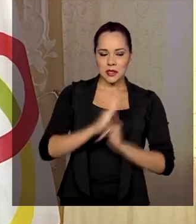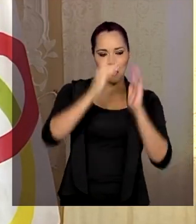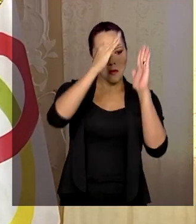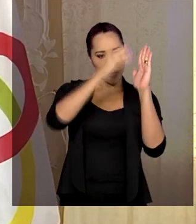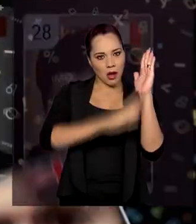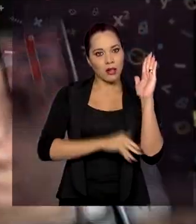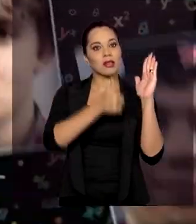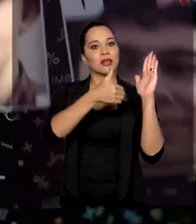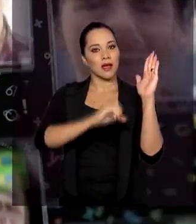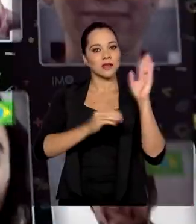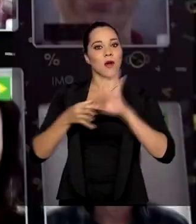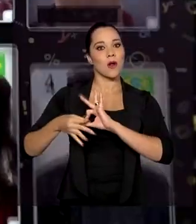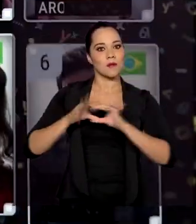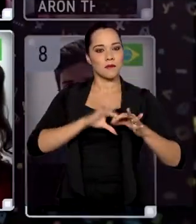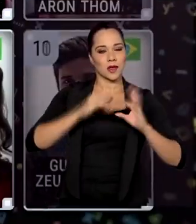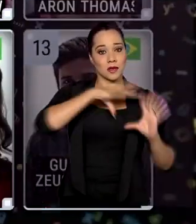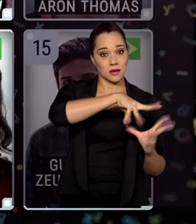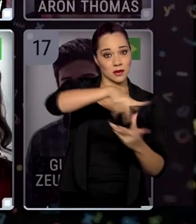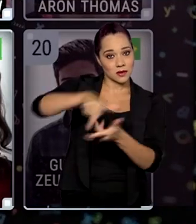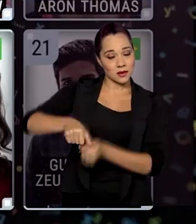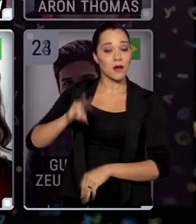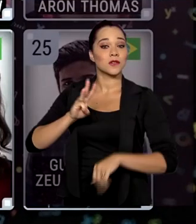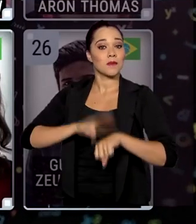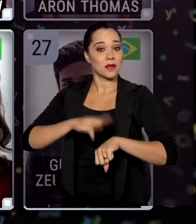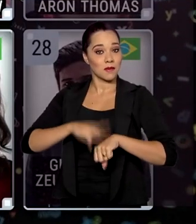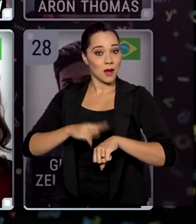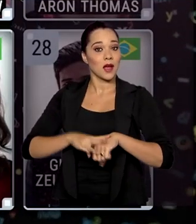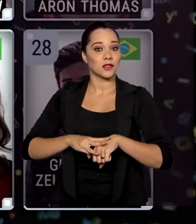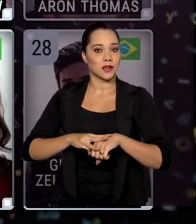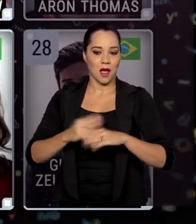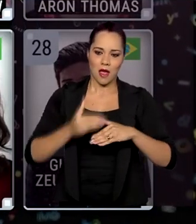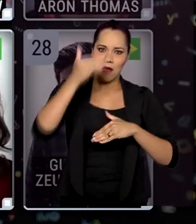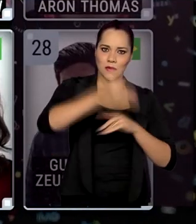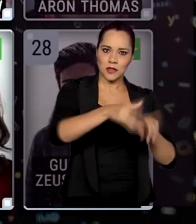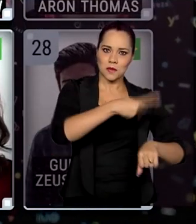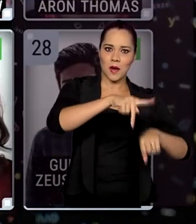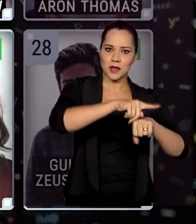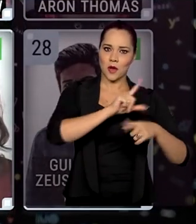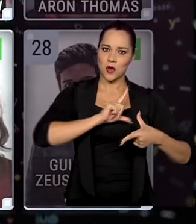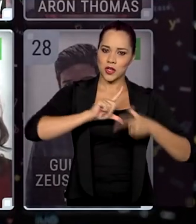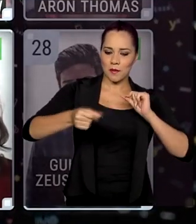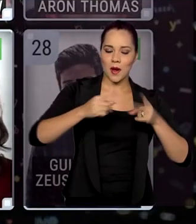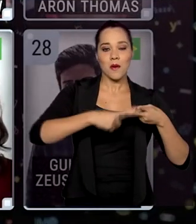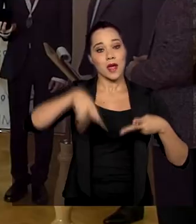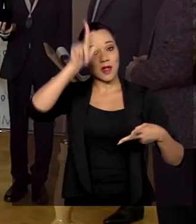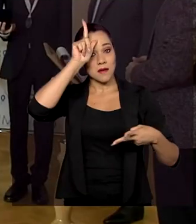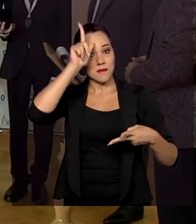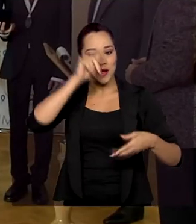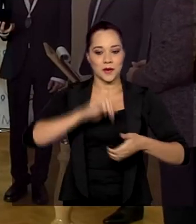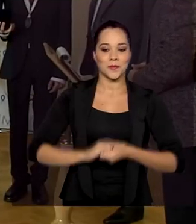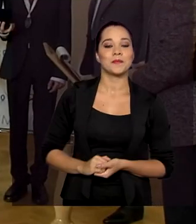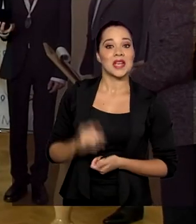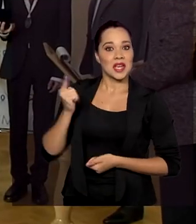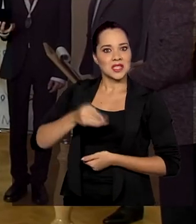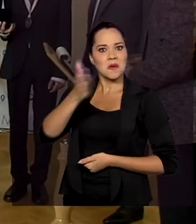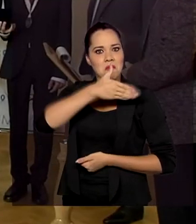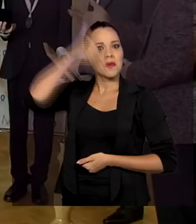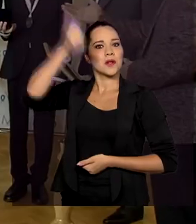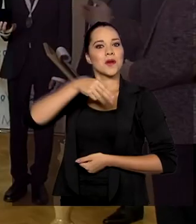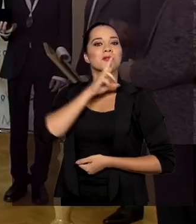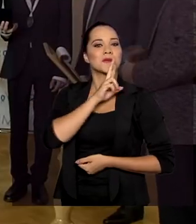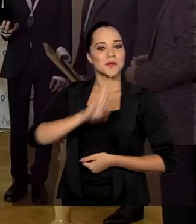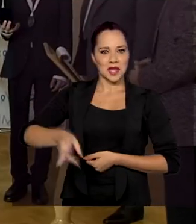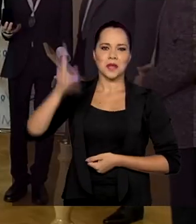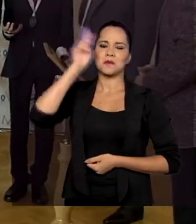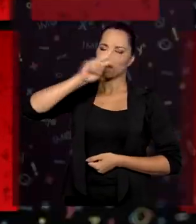décimo lugar na Olimpíada Internacional de Matemática à frente de países como Japão e Alemanha. Este é o melhor resultado